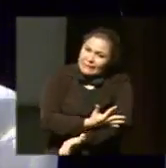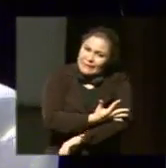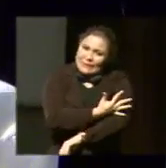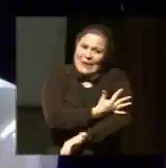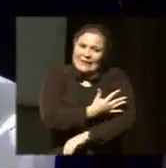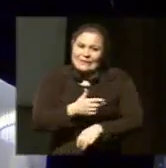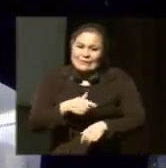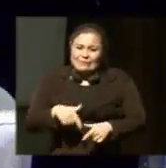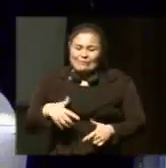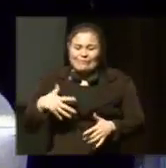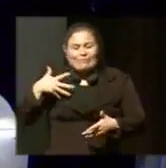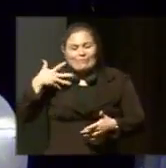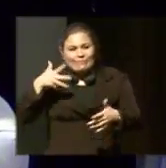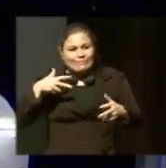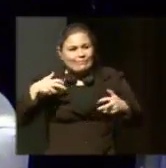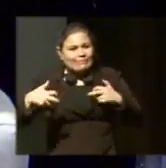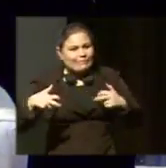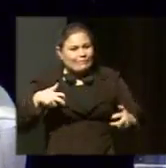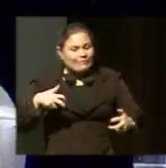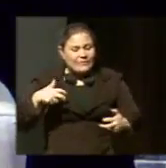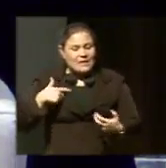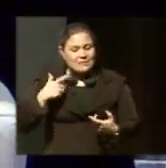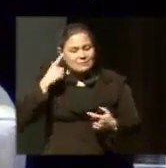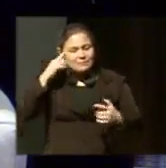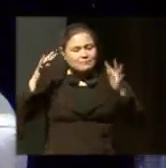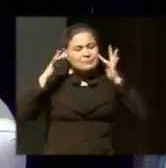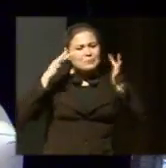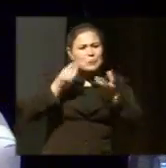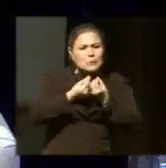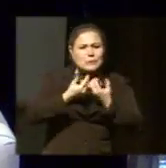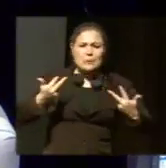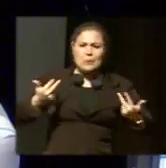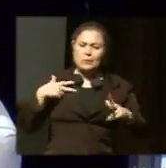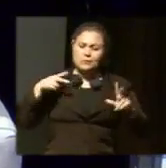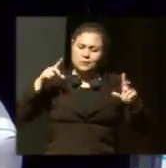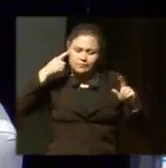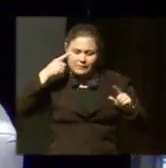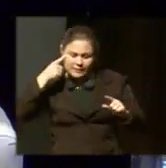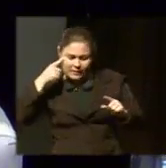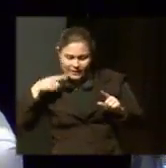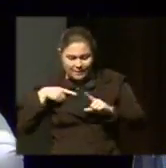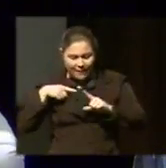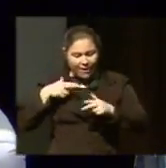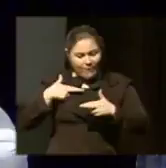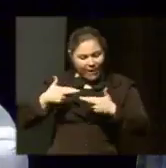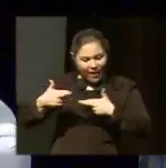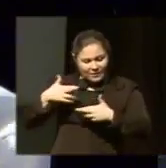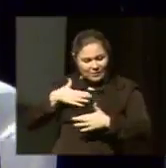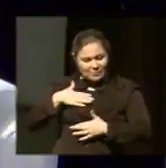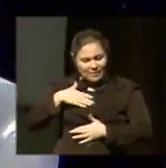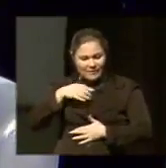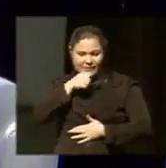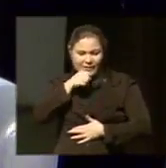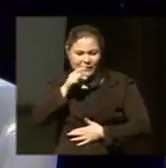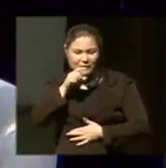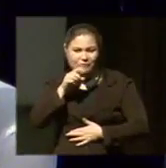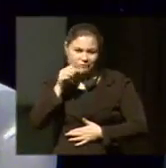eu fiquei pensando muitas coisas. Inevitavelmente eu pensei na minha relação com os meus avós, que